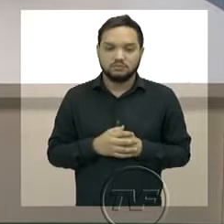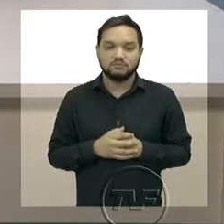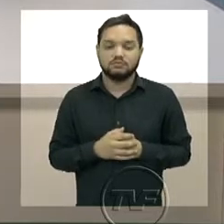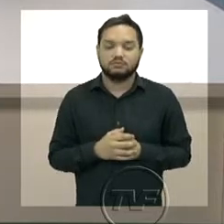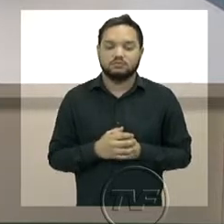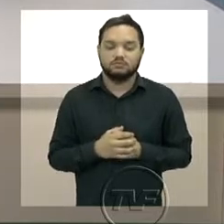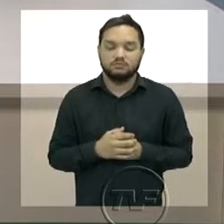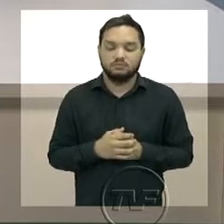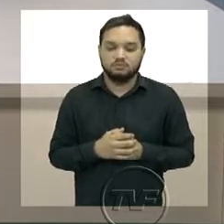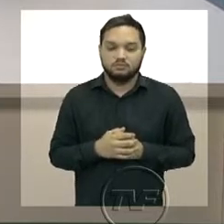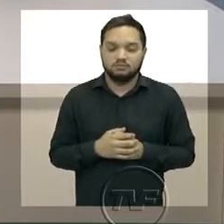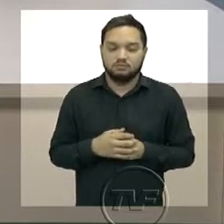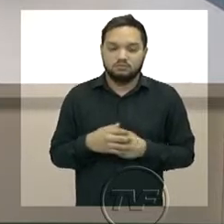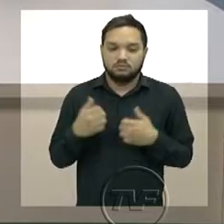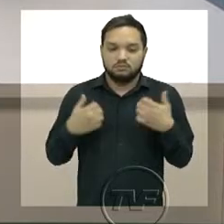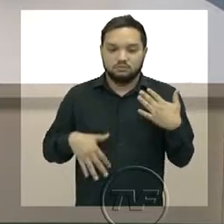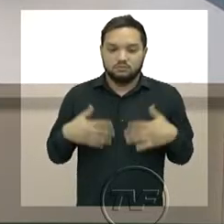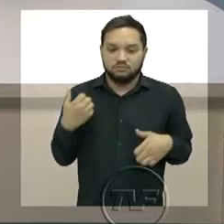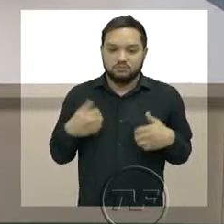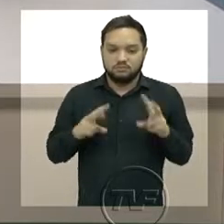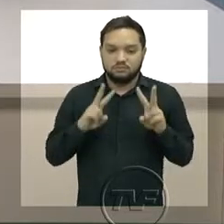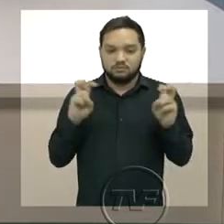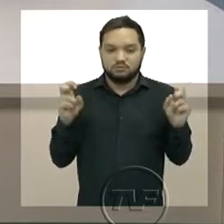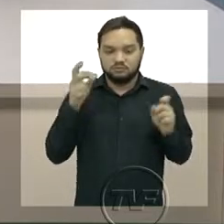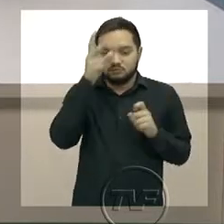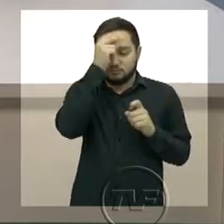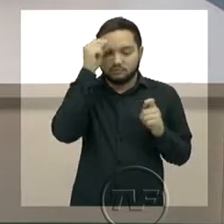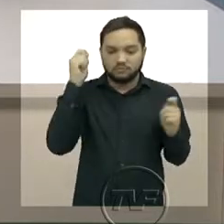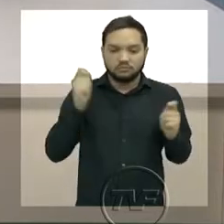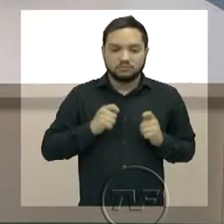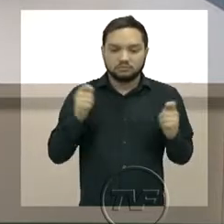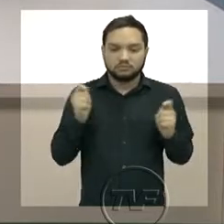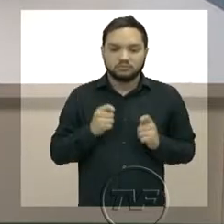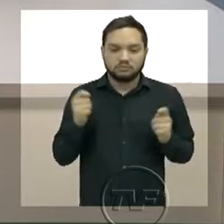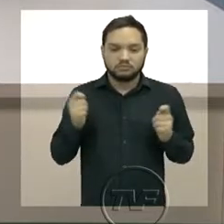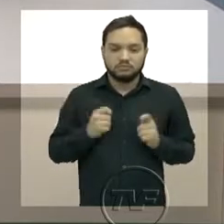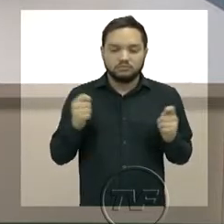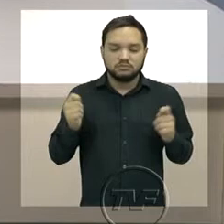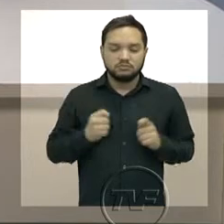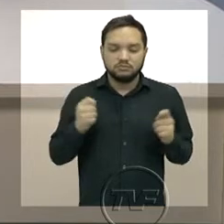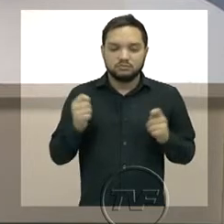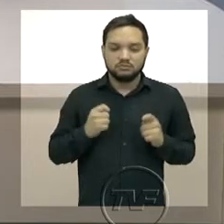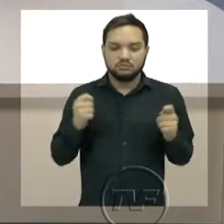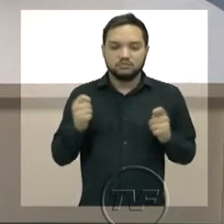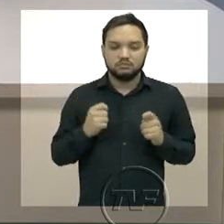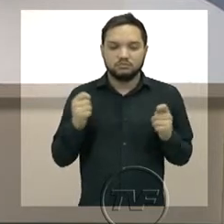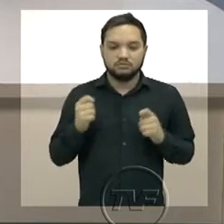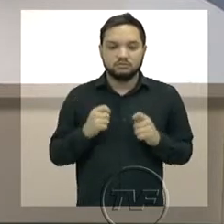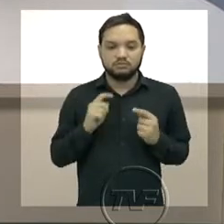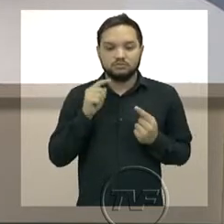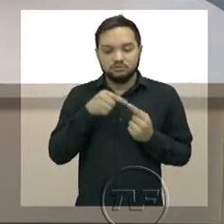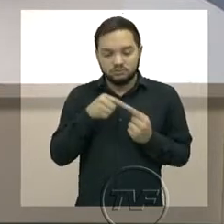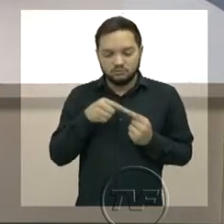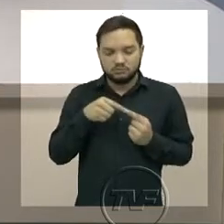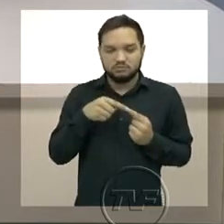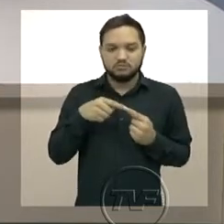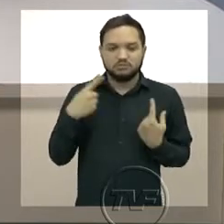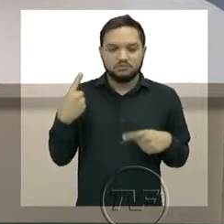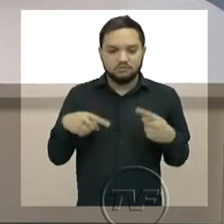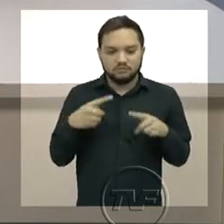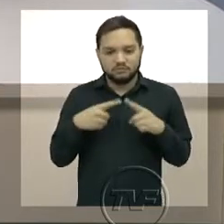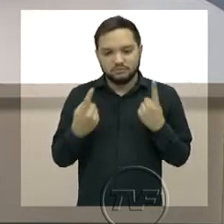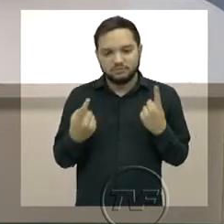Falávamos sobre a capacidade da prefeitura, não do ponto de vista exatamente com a finalidade política, mas de